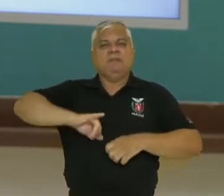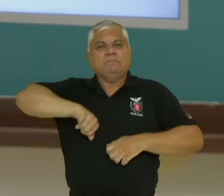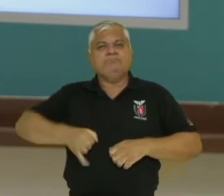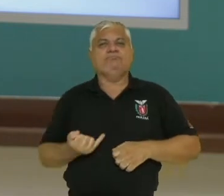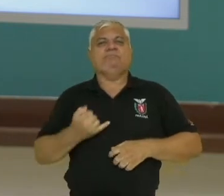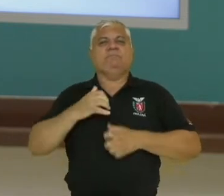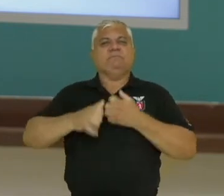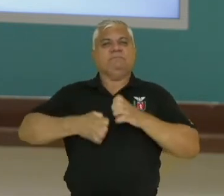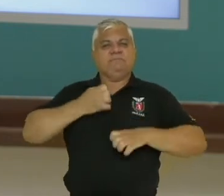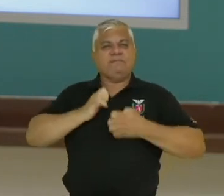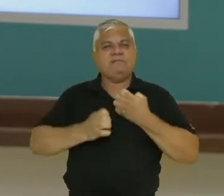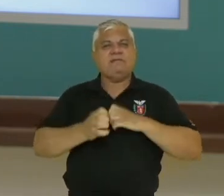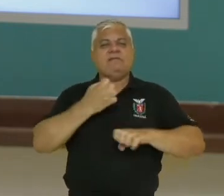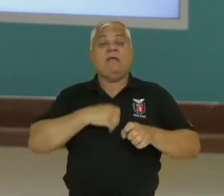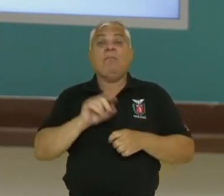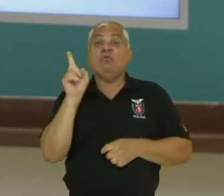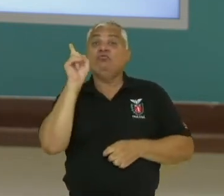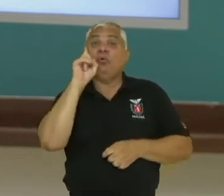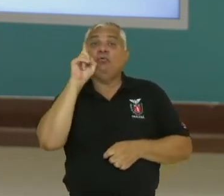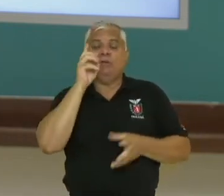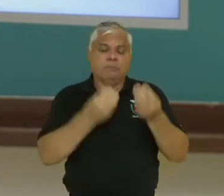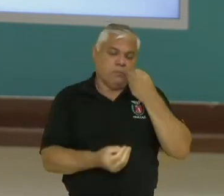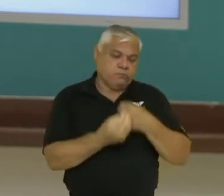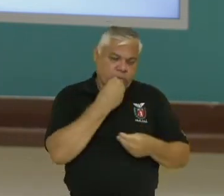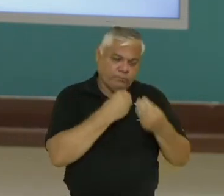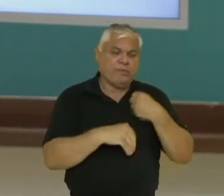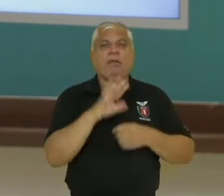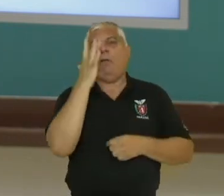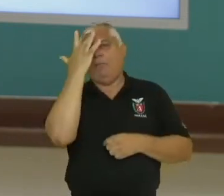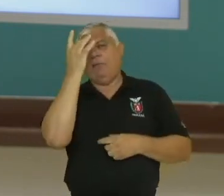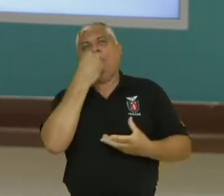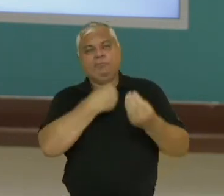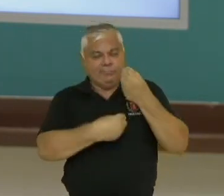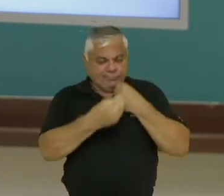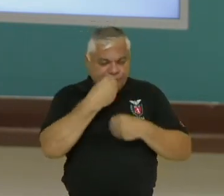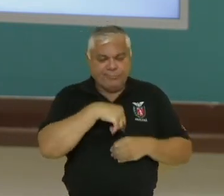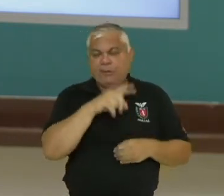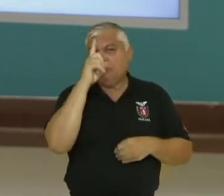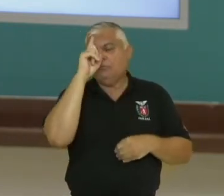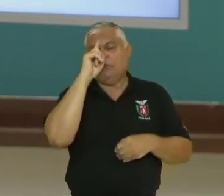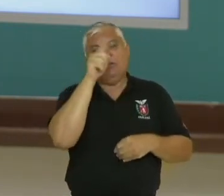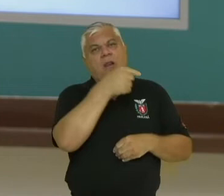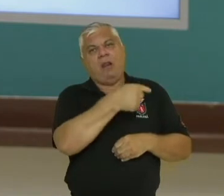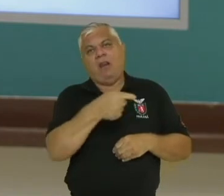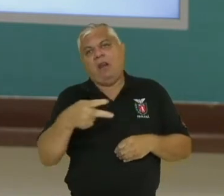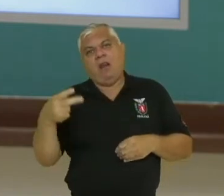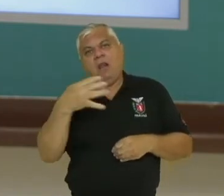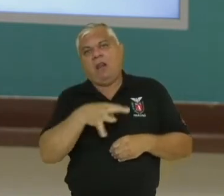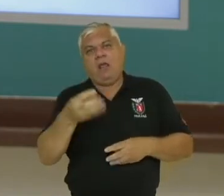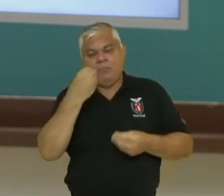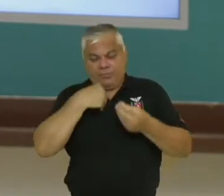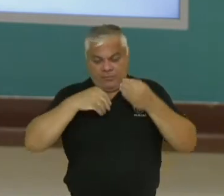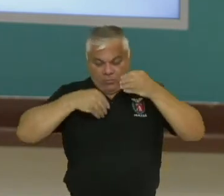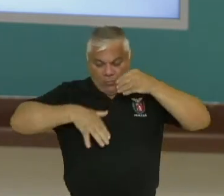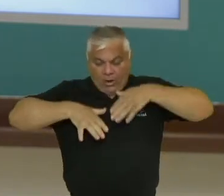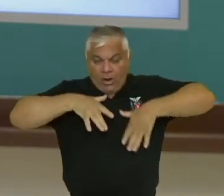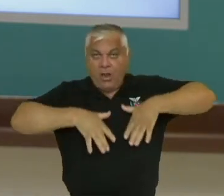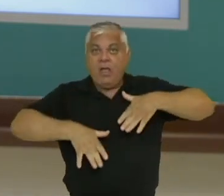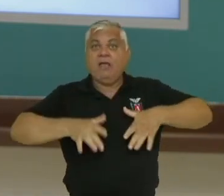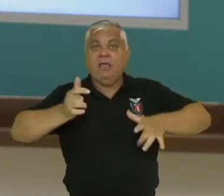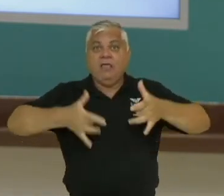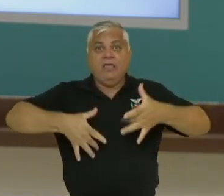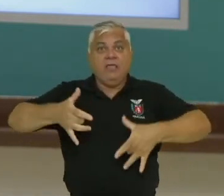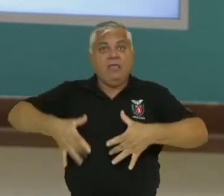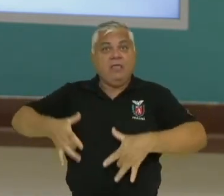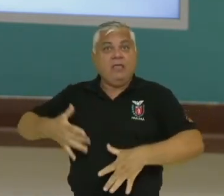célula. Só que todo dia nós vamos comendo, todo dia nós vamos comendo. Então, sempre vai ficar guardado nessa célula e